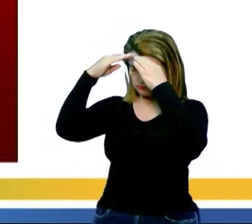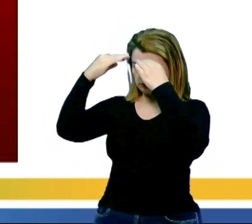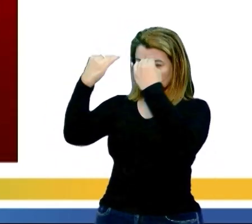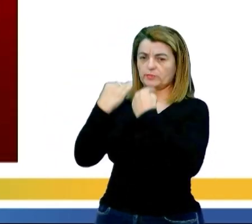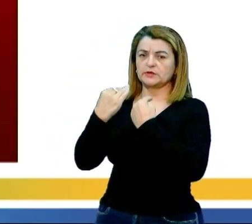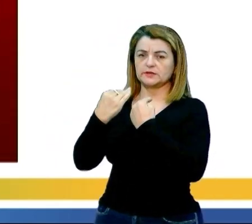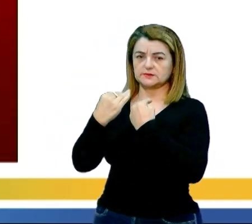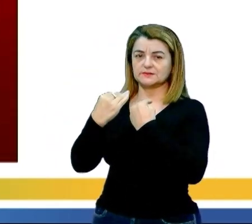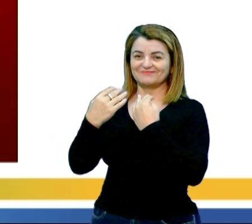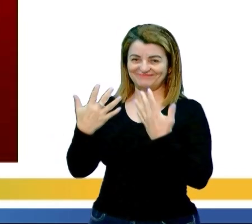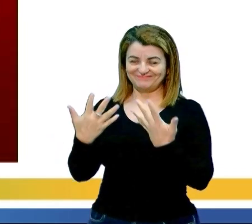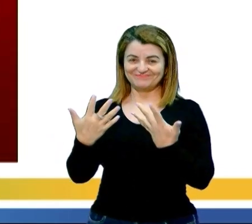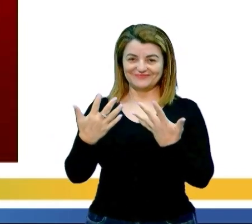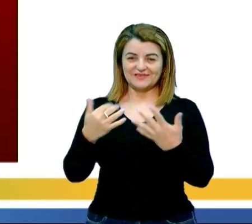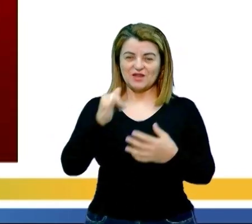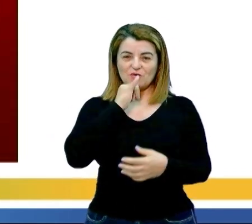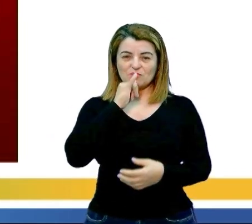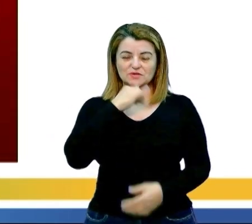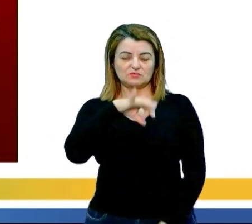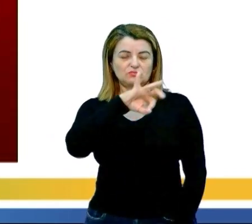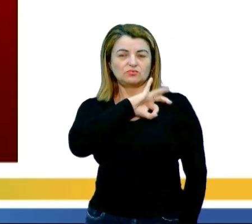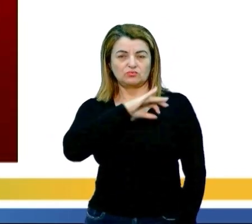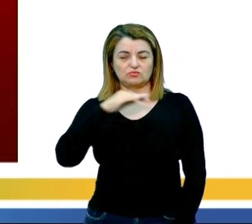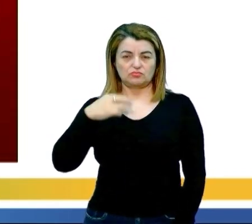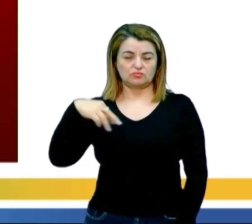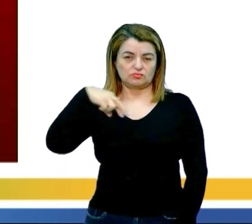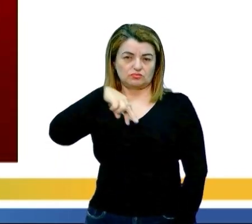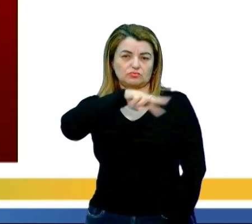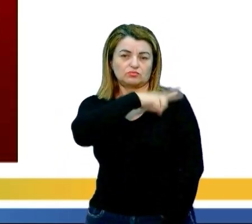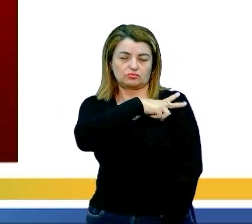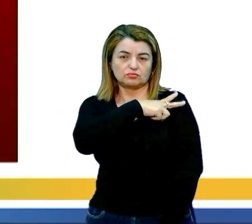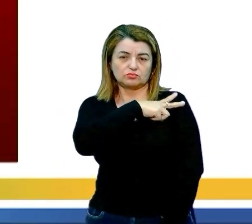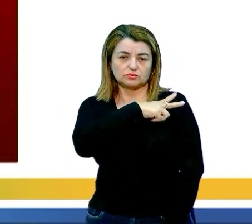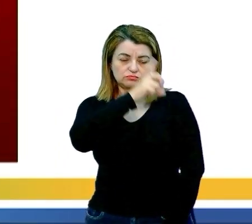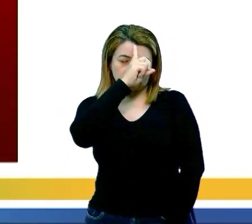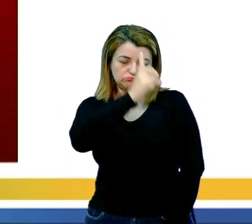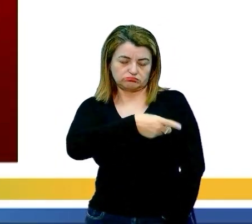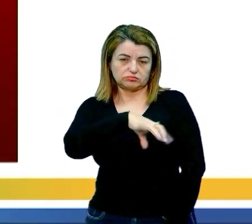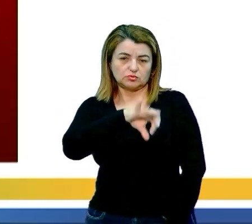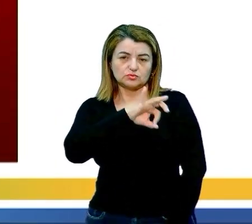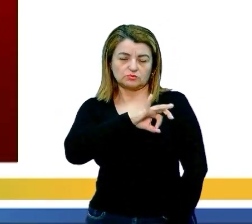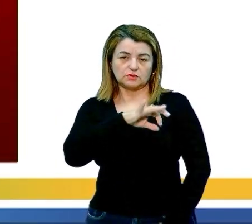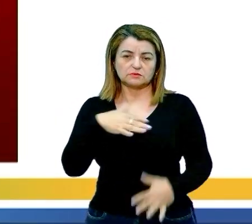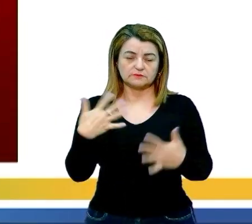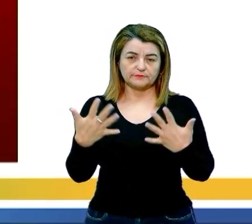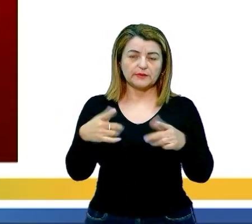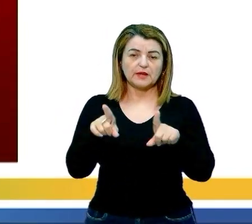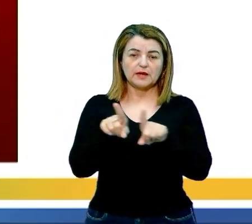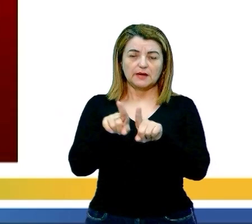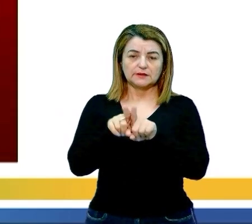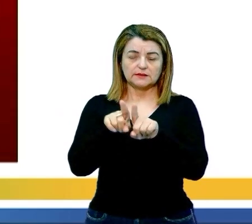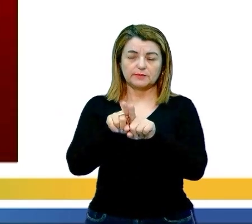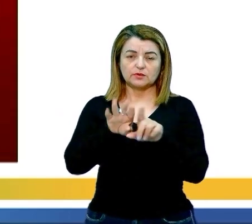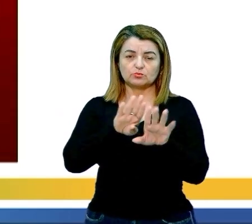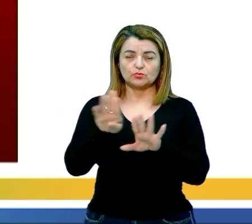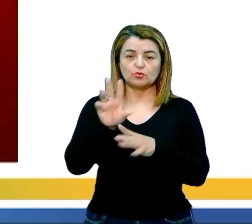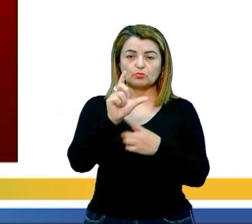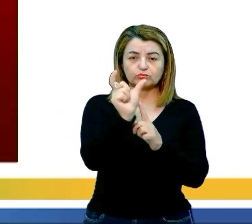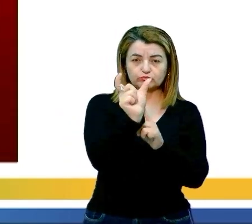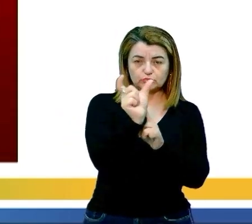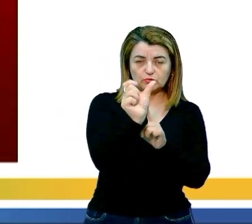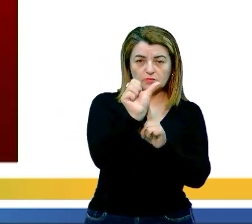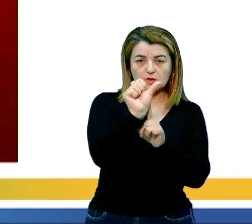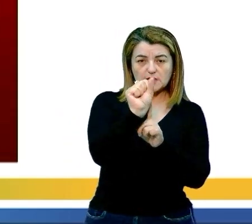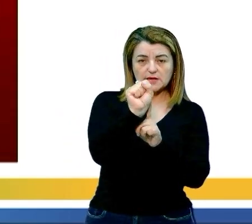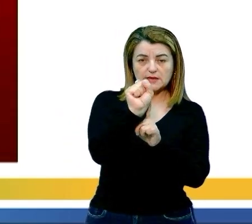o cabo manda no soldado, por exemplo. Agora, nós temos as instituições de sequestro, que aqui é um sequestro, é uma palavra um pouco